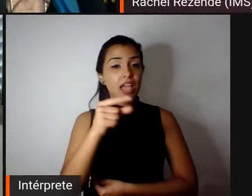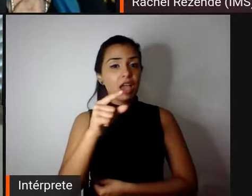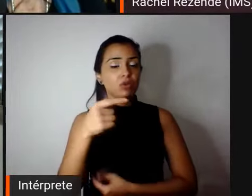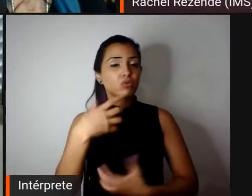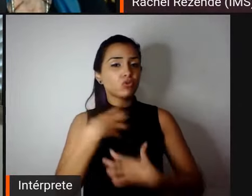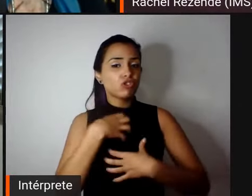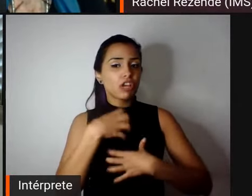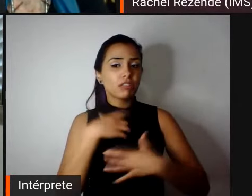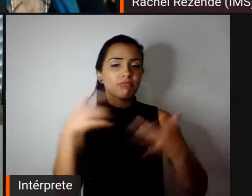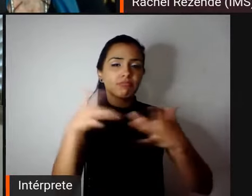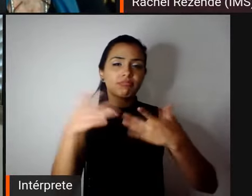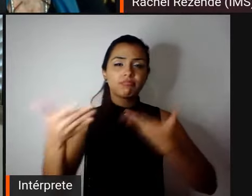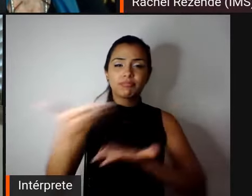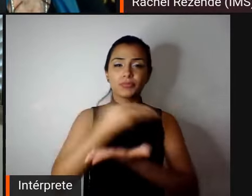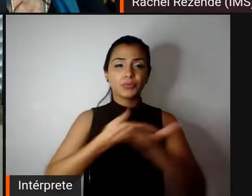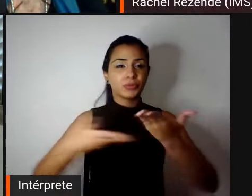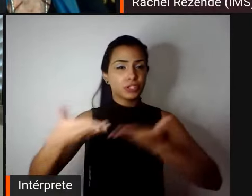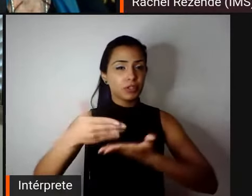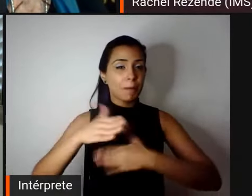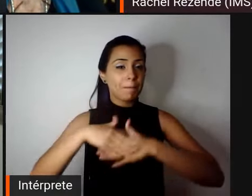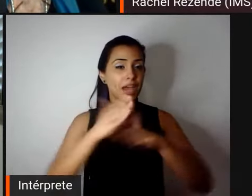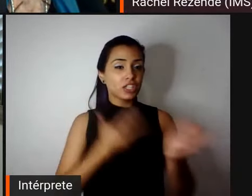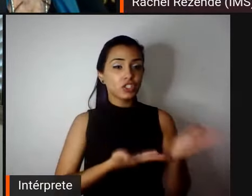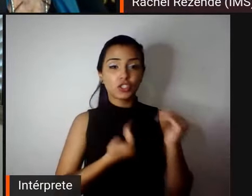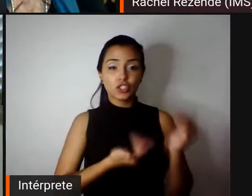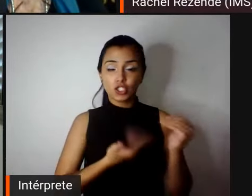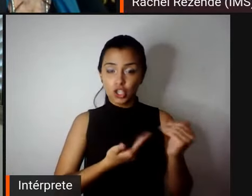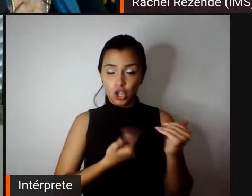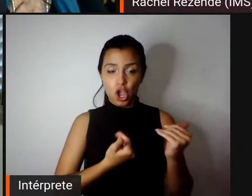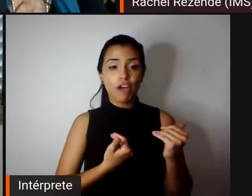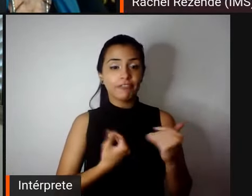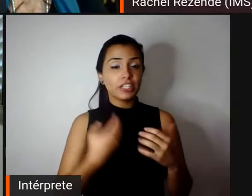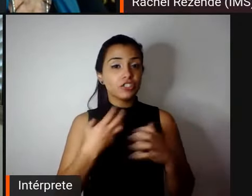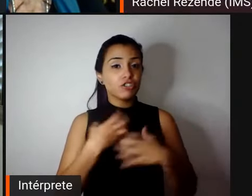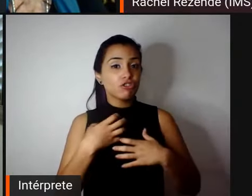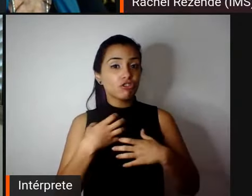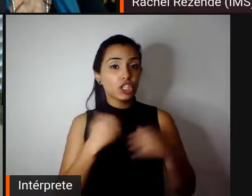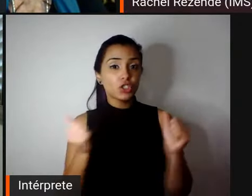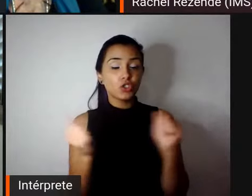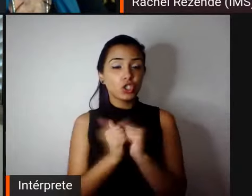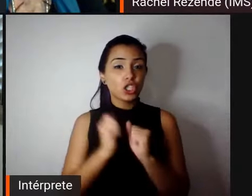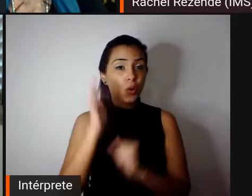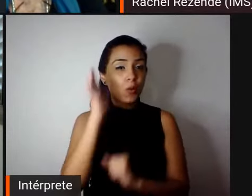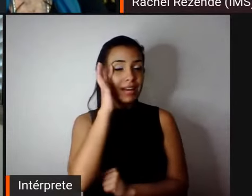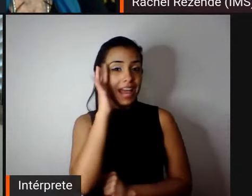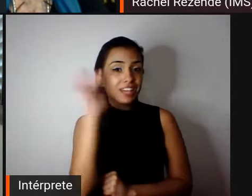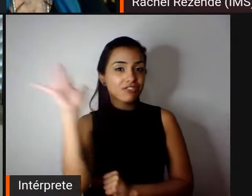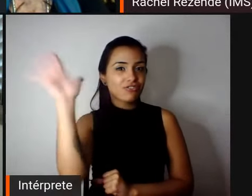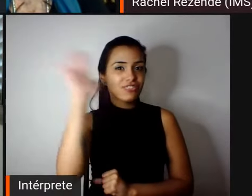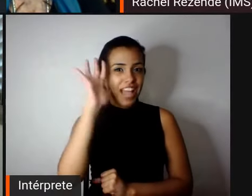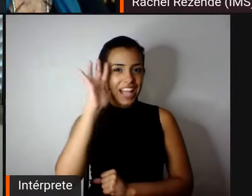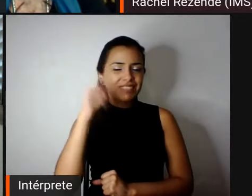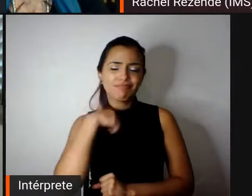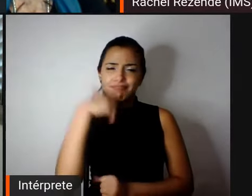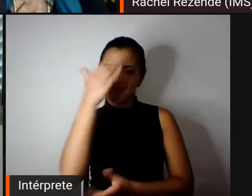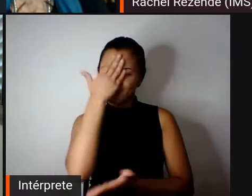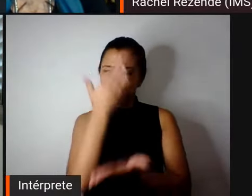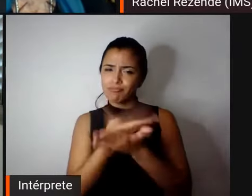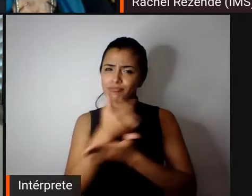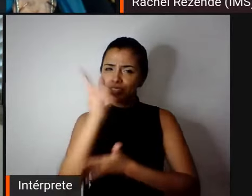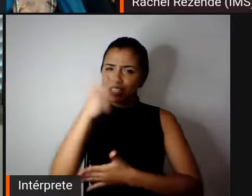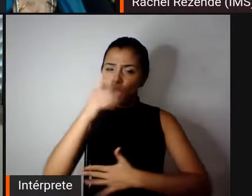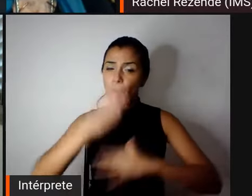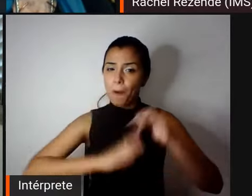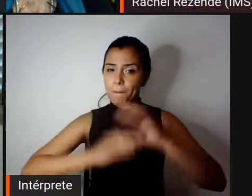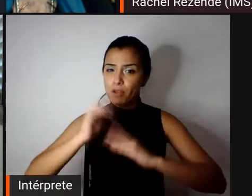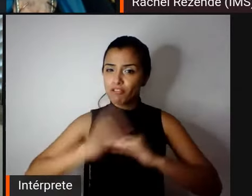busca e de aperfeiçoamento, de domínio, né, e de criatividade, né? Eu acho que é um projeto maravilhoso, né, que une essa... As suas